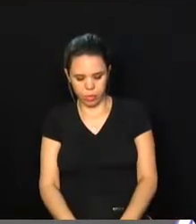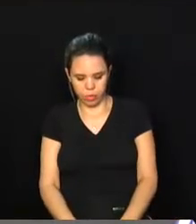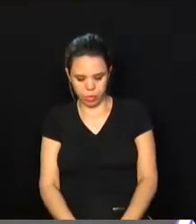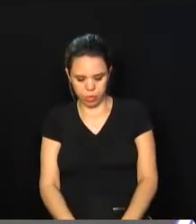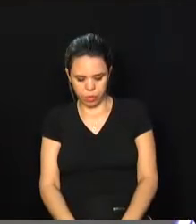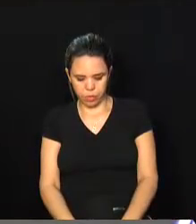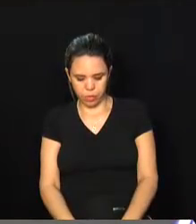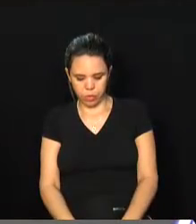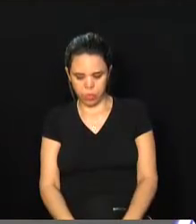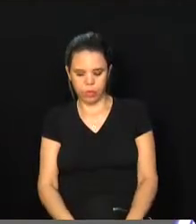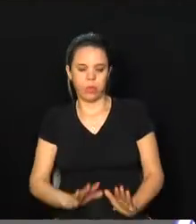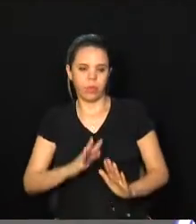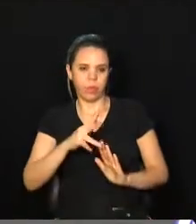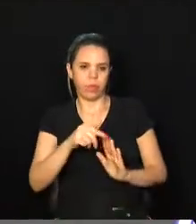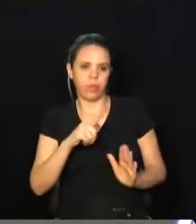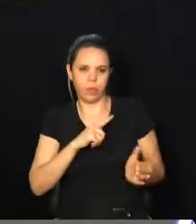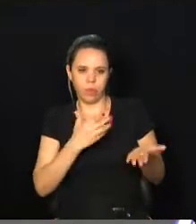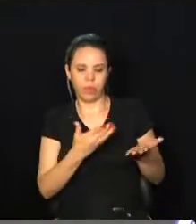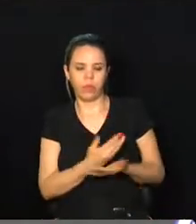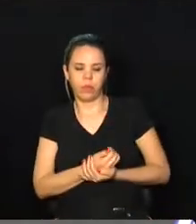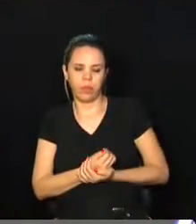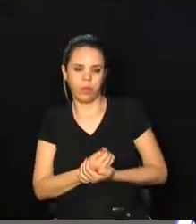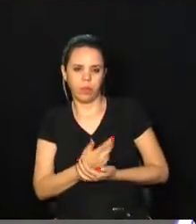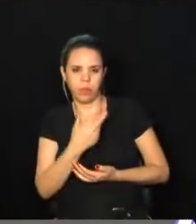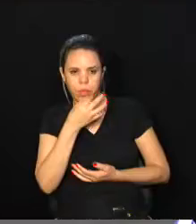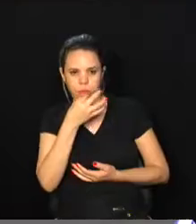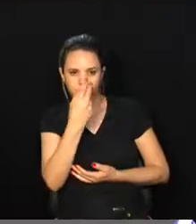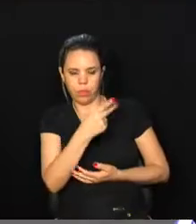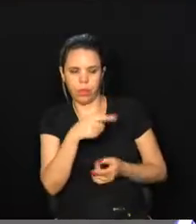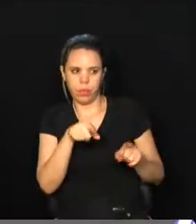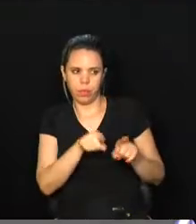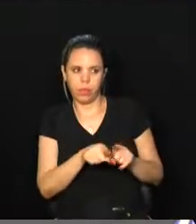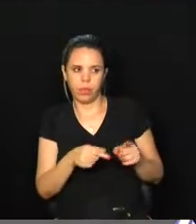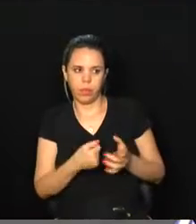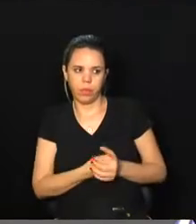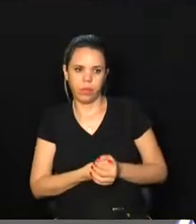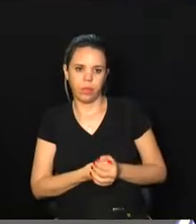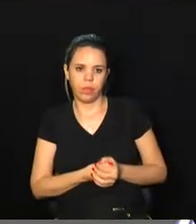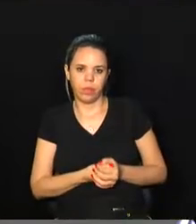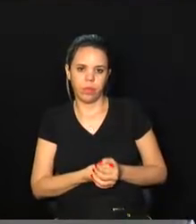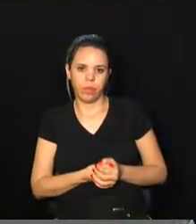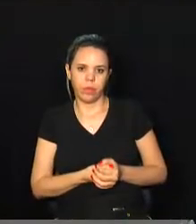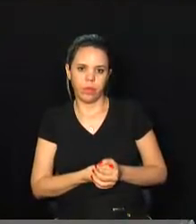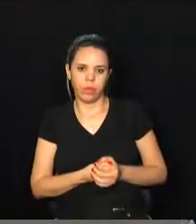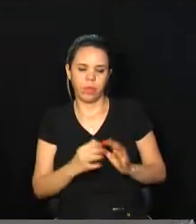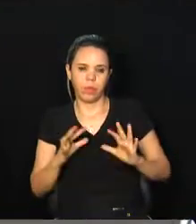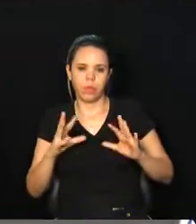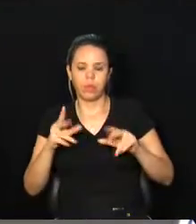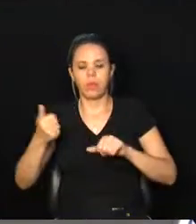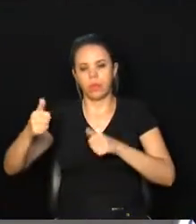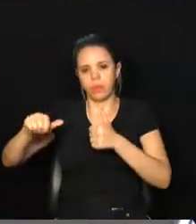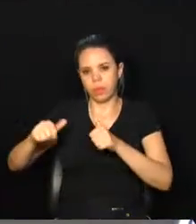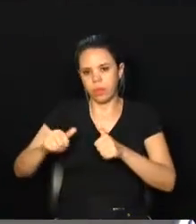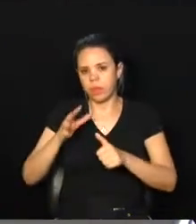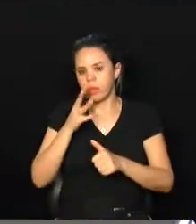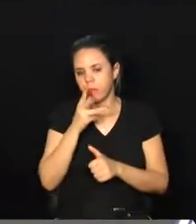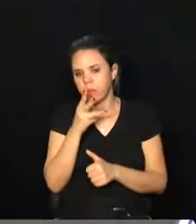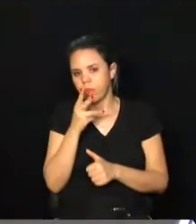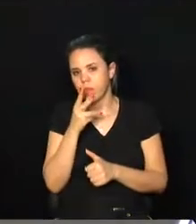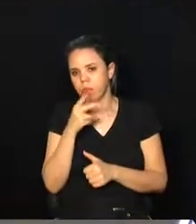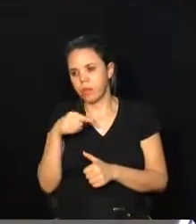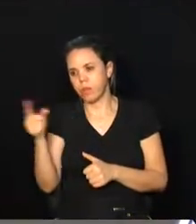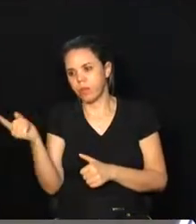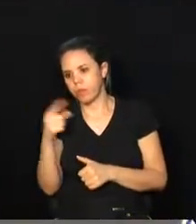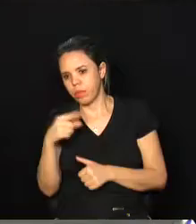meio ambiente tem que ter lá o parecer deles também, né? Então, todo esse trâmite que é demorado, que vai e